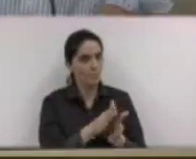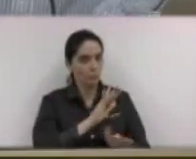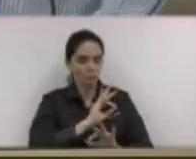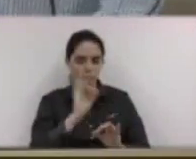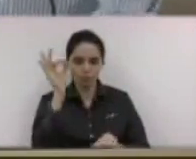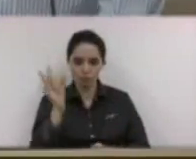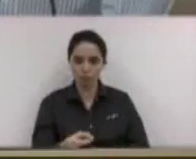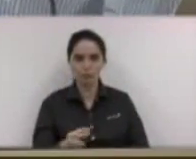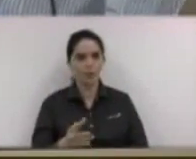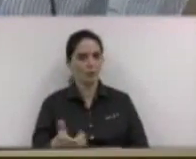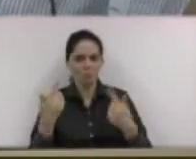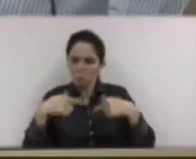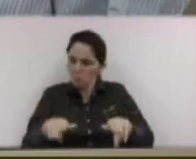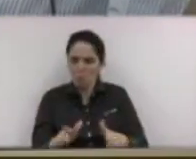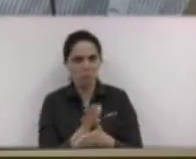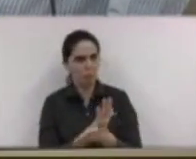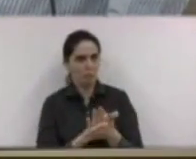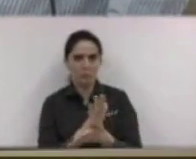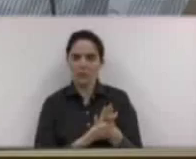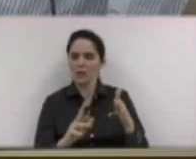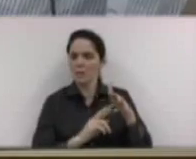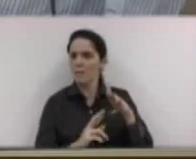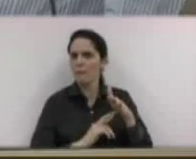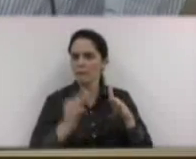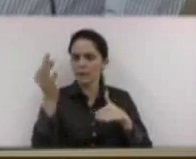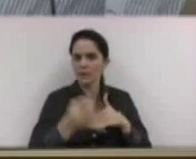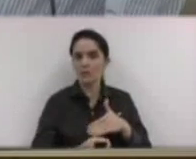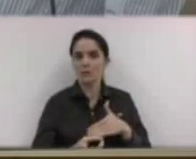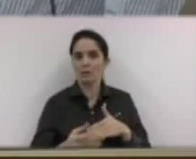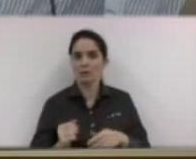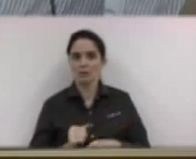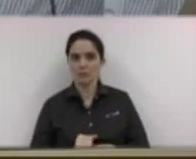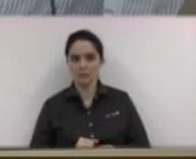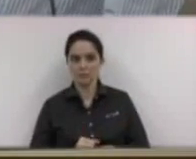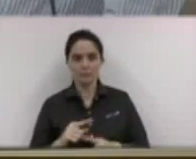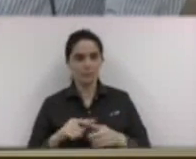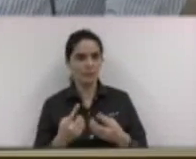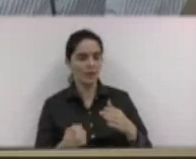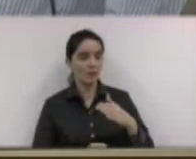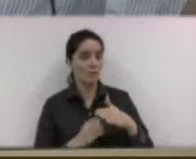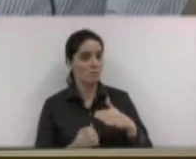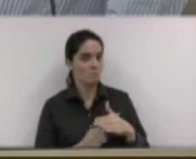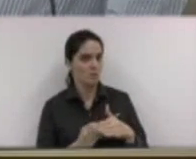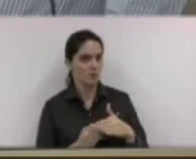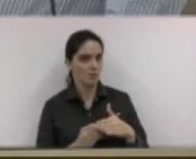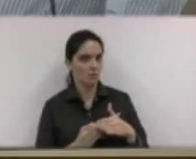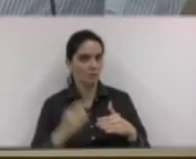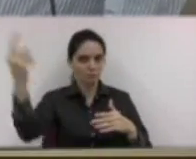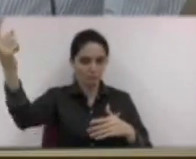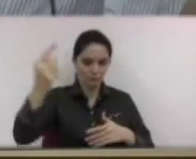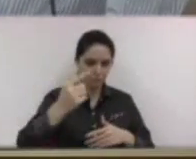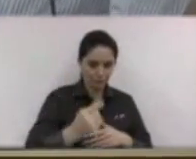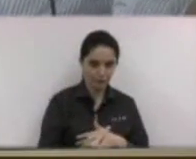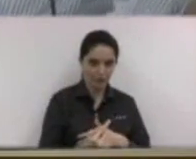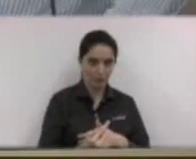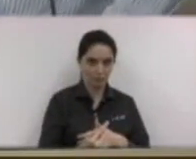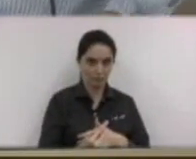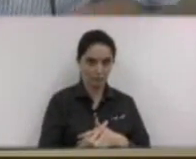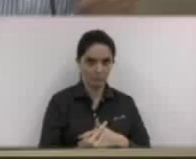não temos nada contra a pessoa instalar uma feira na cidade. Agora, a pessoa, a empresa vem,